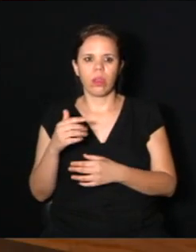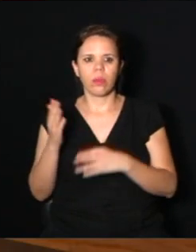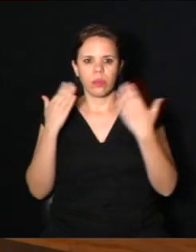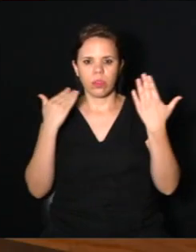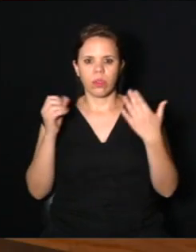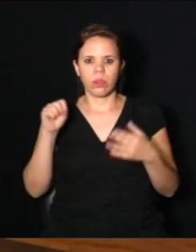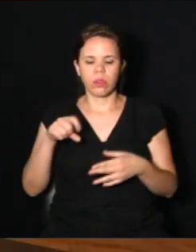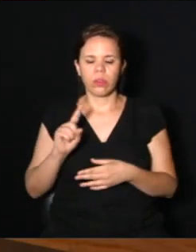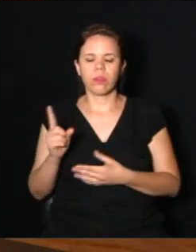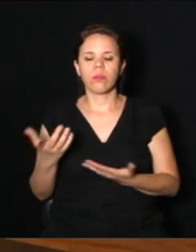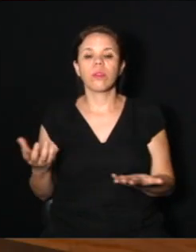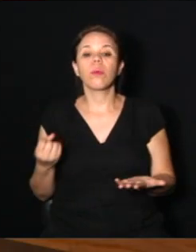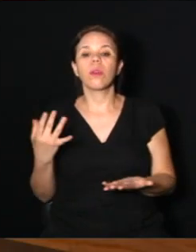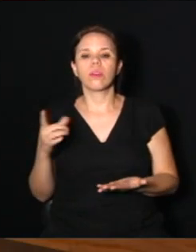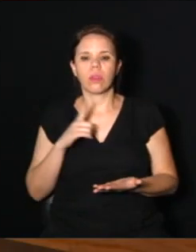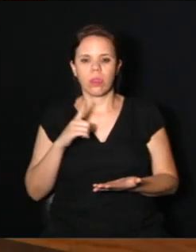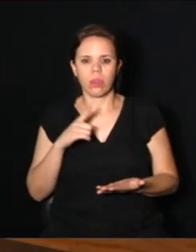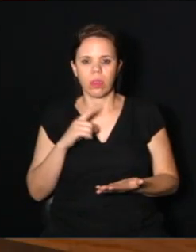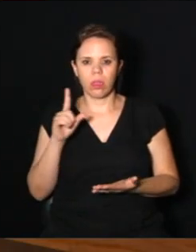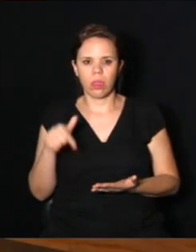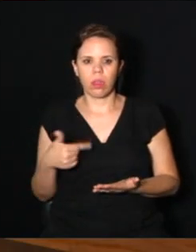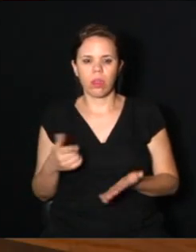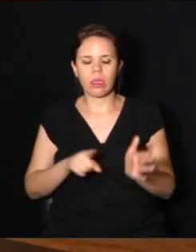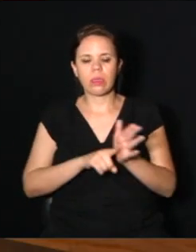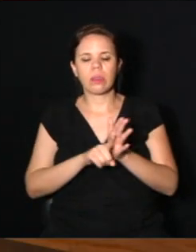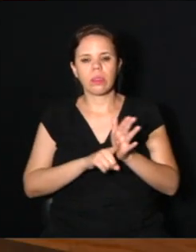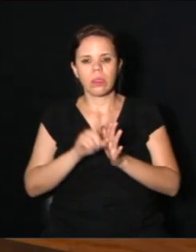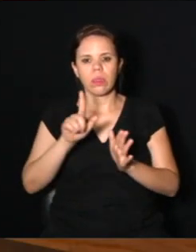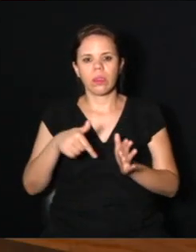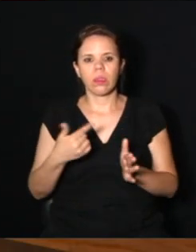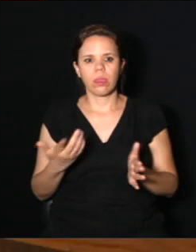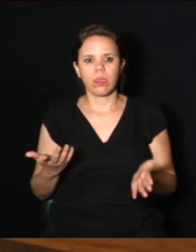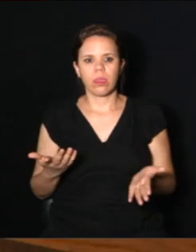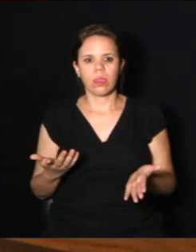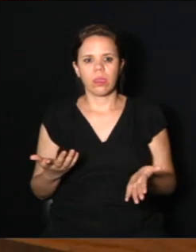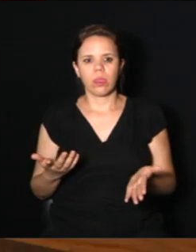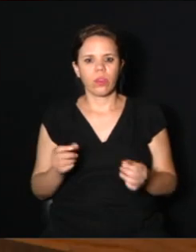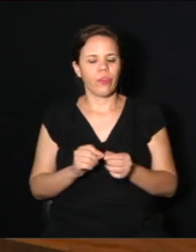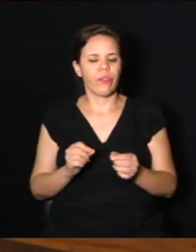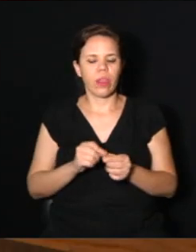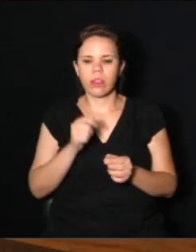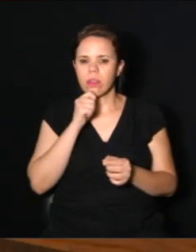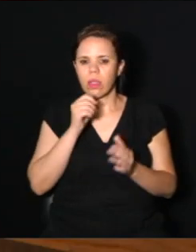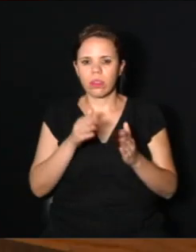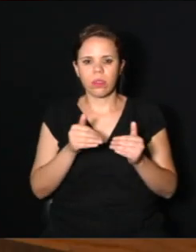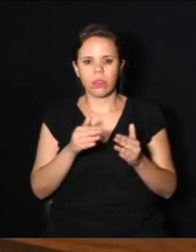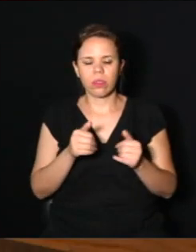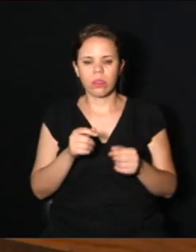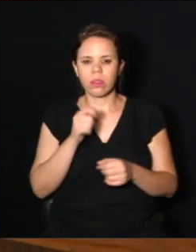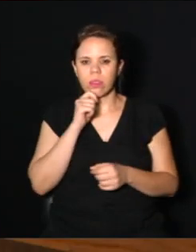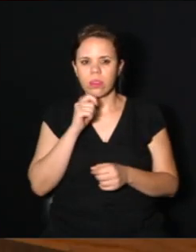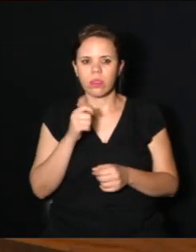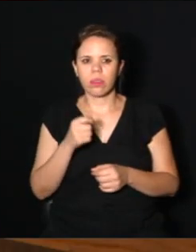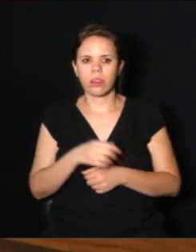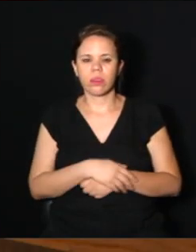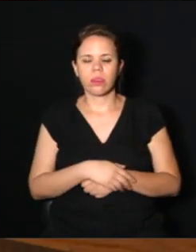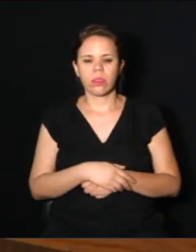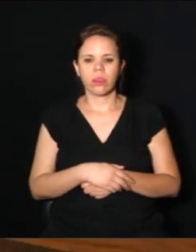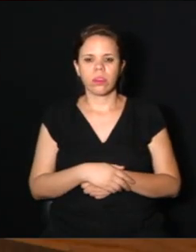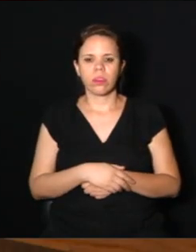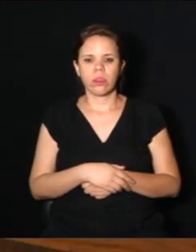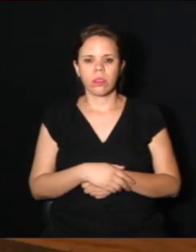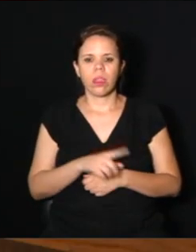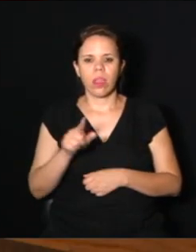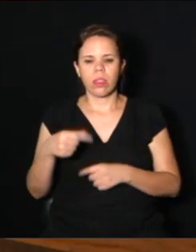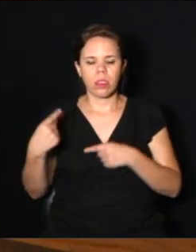temos. Então, essa estimativa é uma estimativa que a gente não fez uma solicitação prévia para